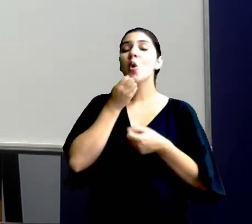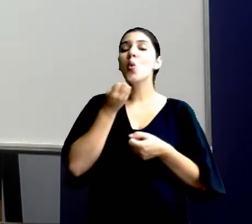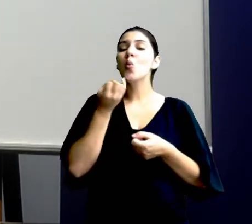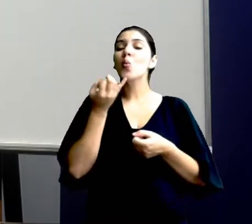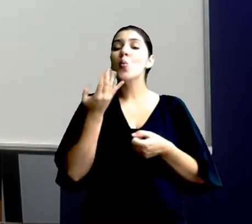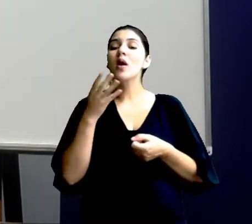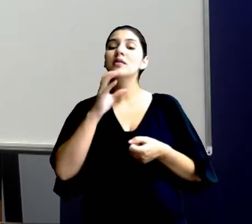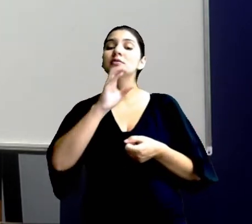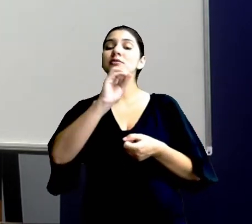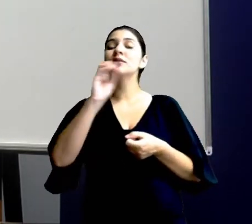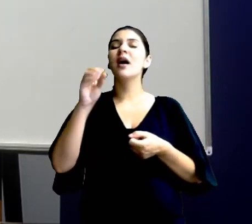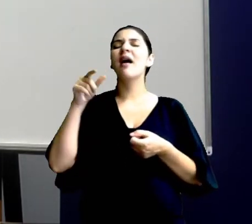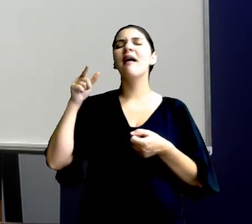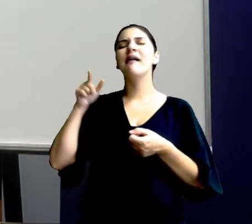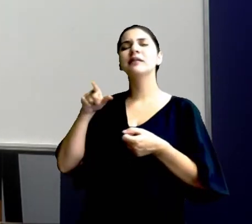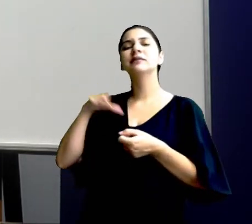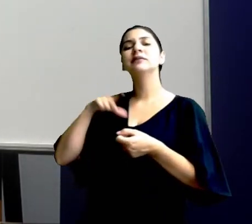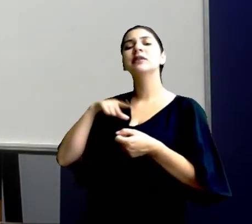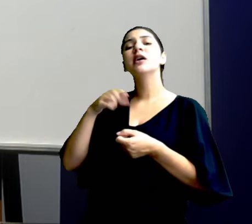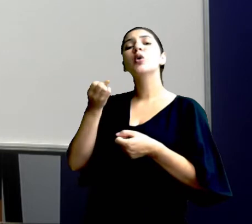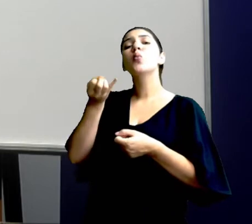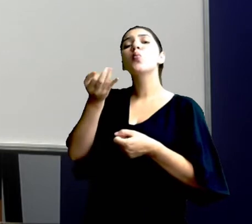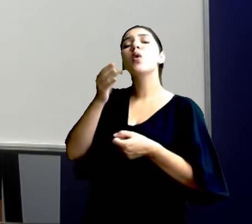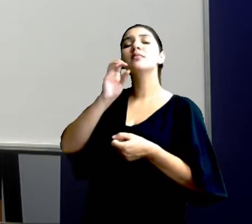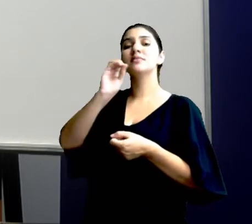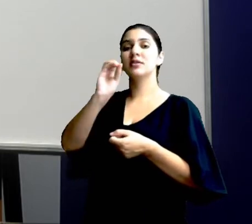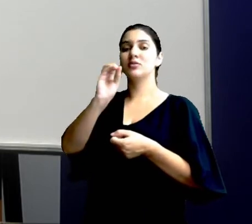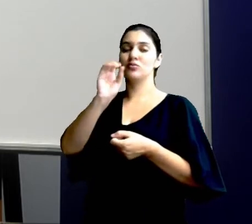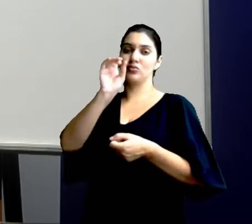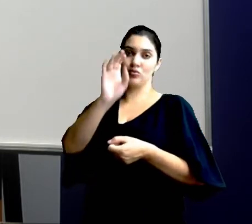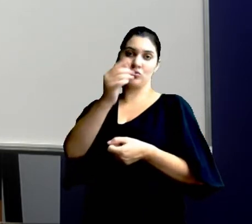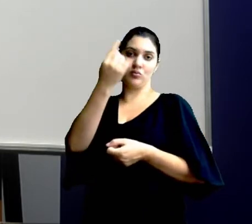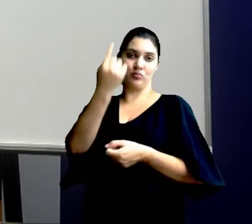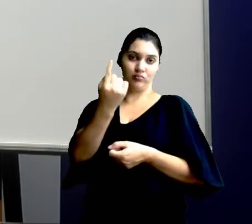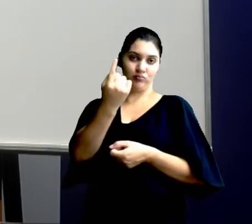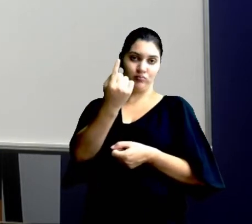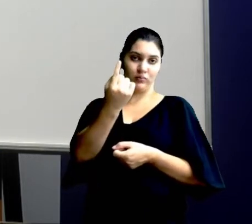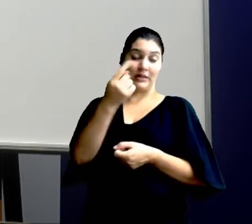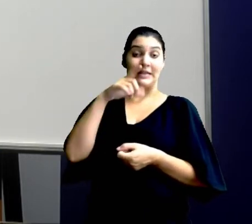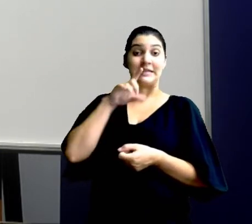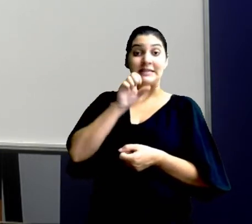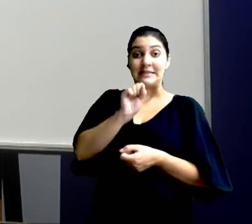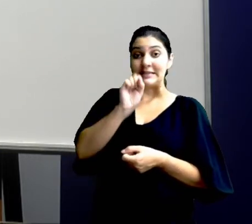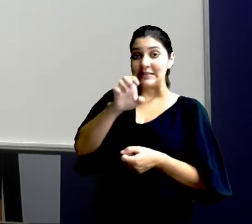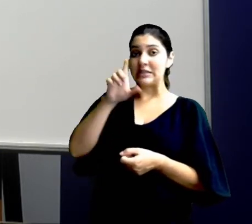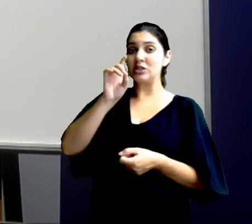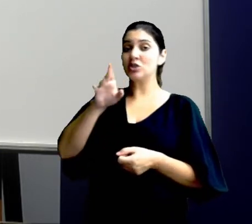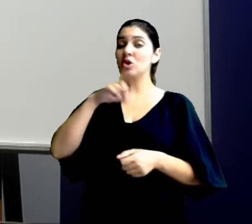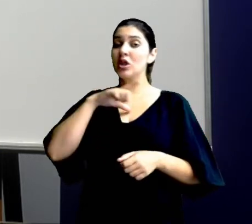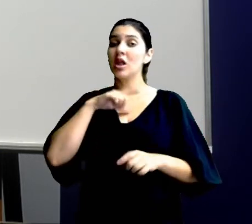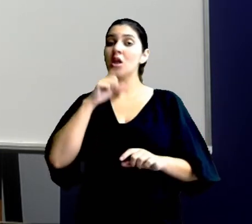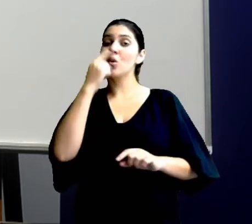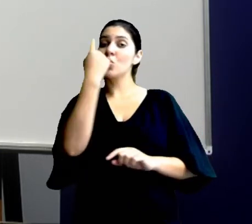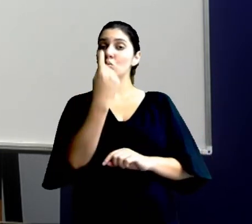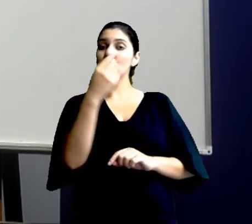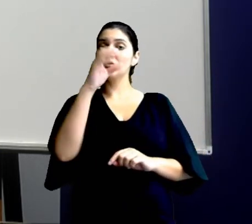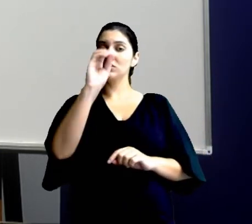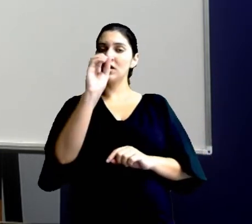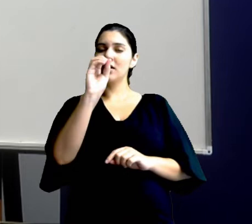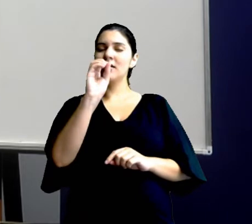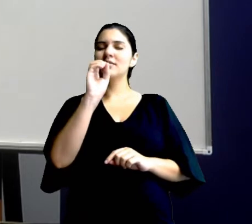0. Aqui eu tenho quantos zeros? Eu tenho um só. Então, se eu tenho um 0, eu vou andar só